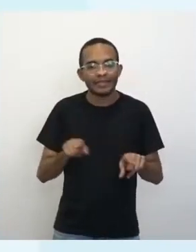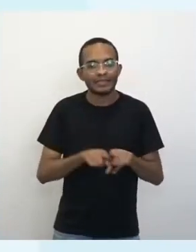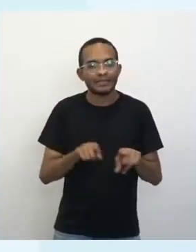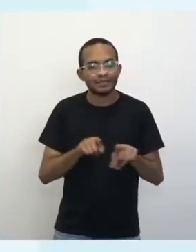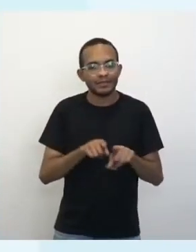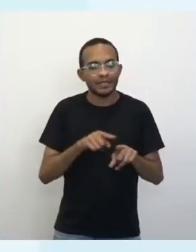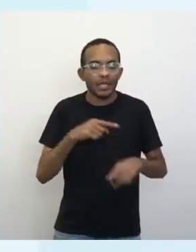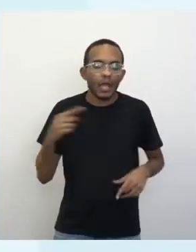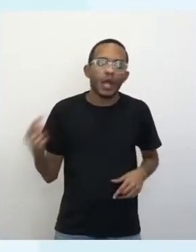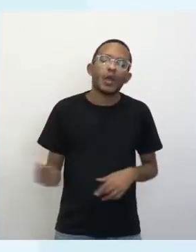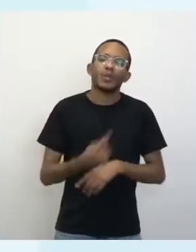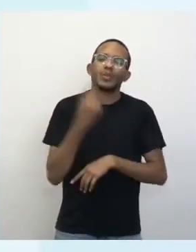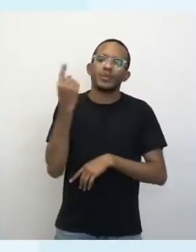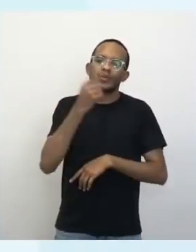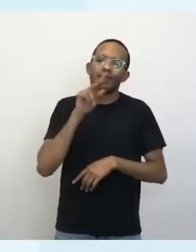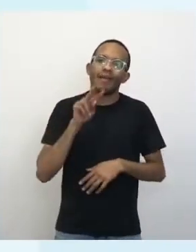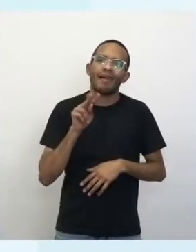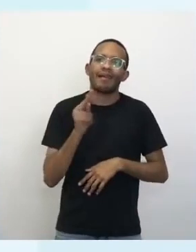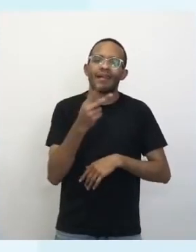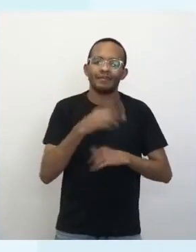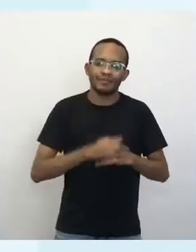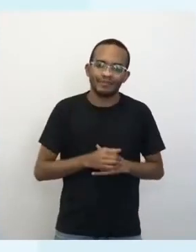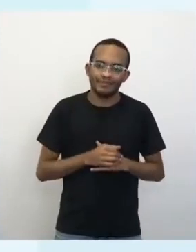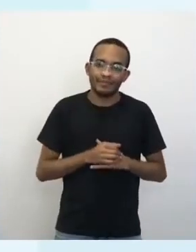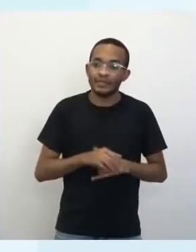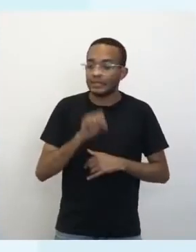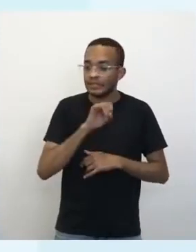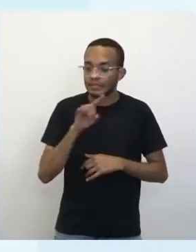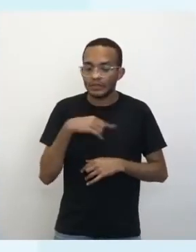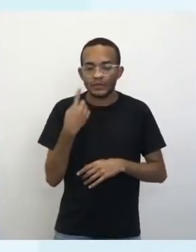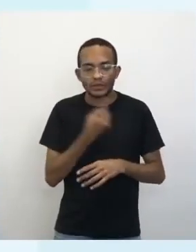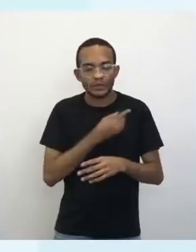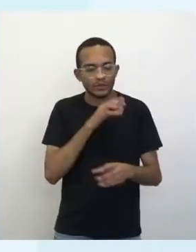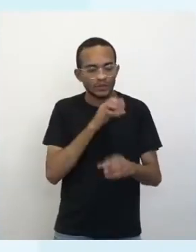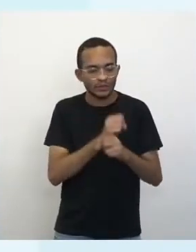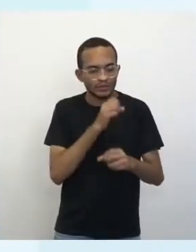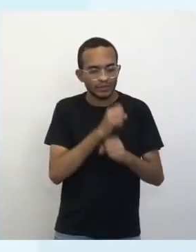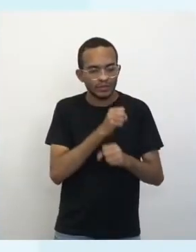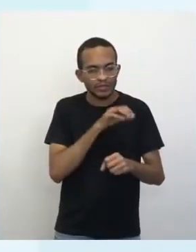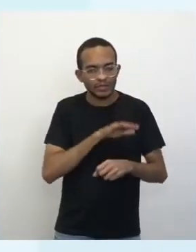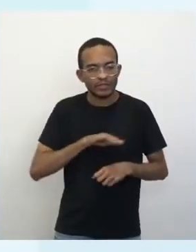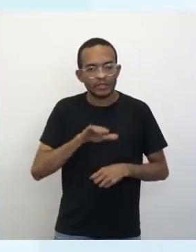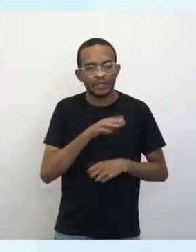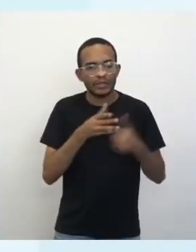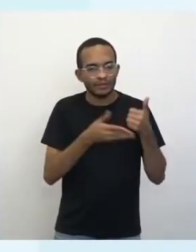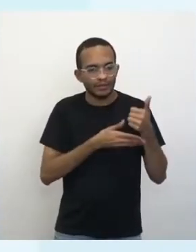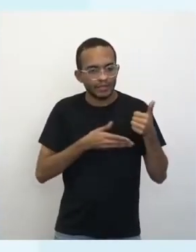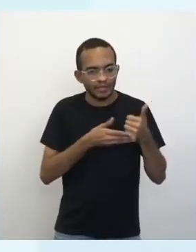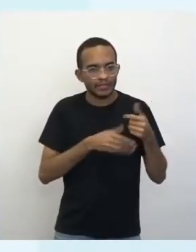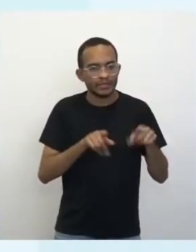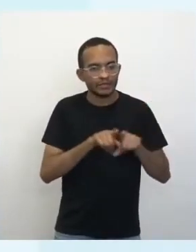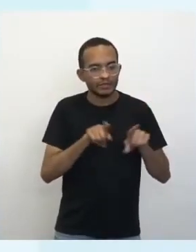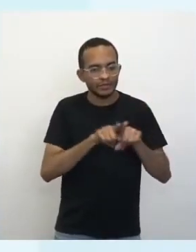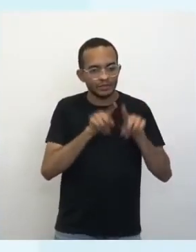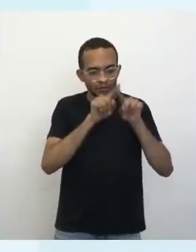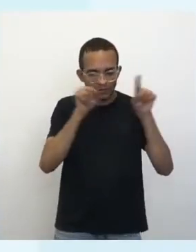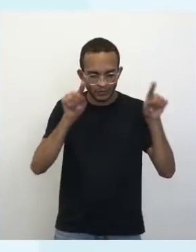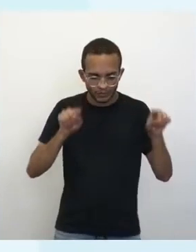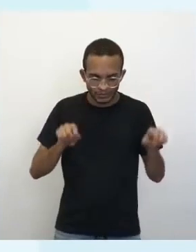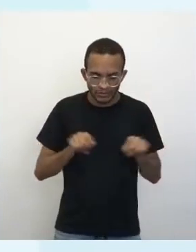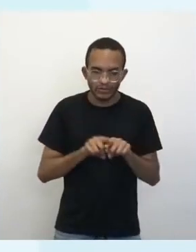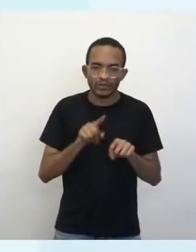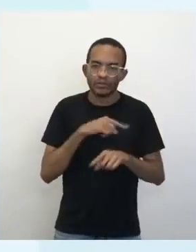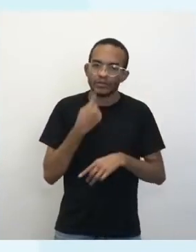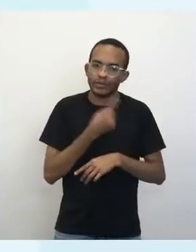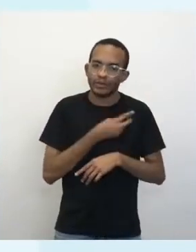mesma altura H. Se a gente vai calcular a área da base do quadrado, a